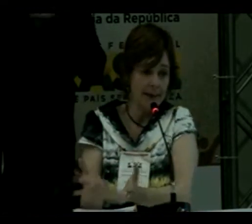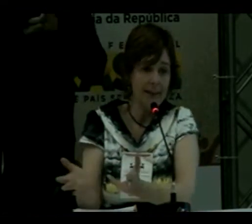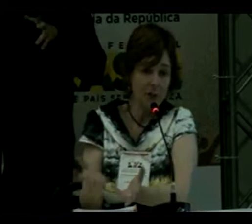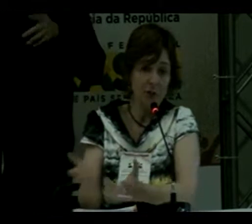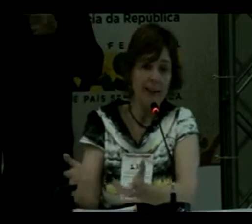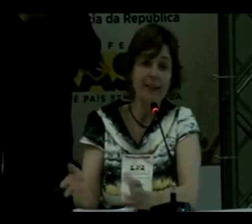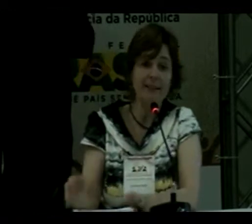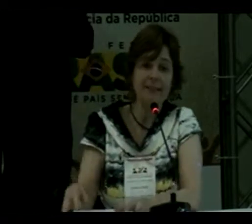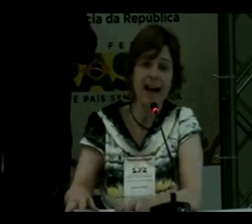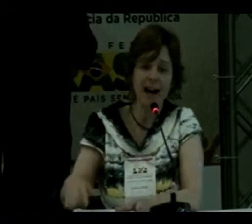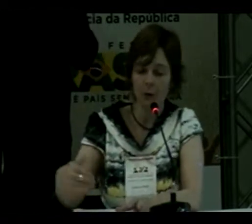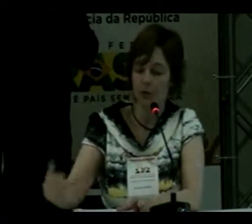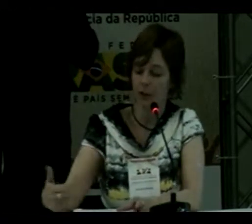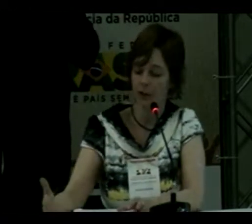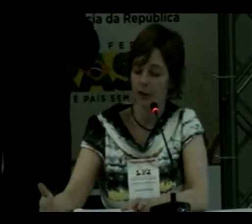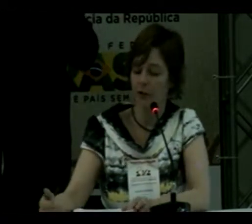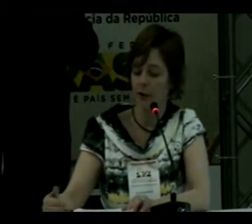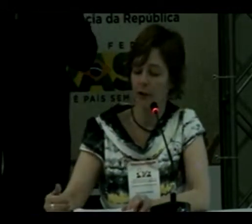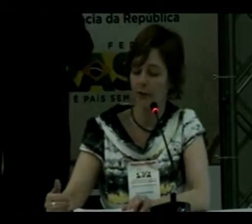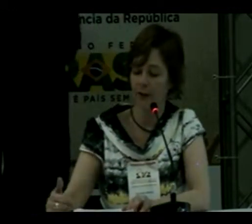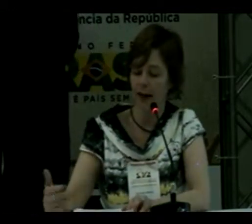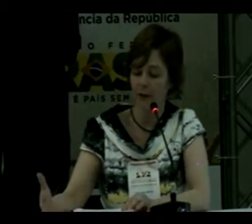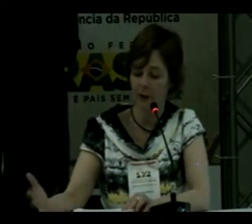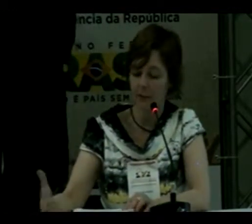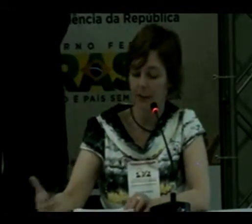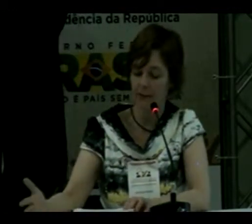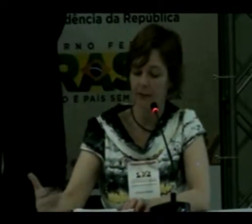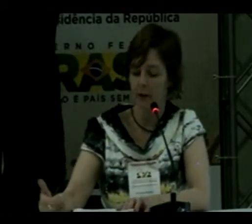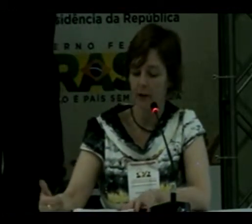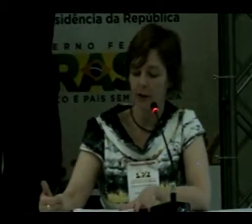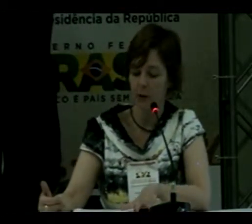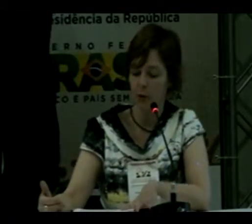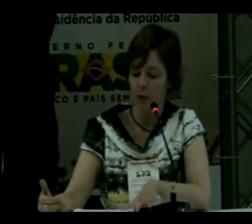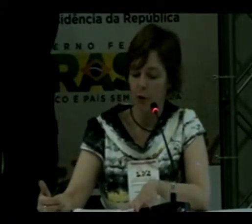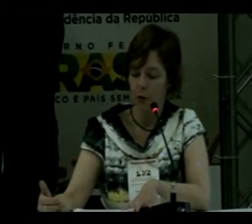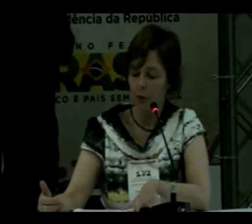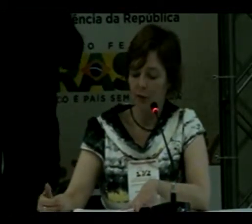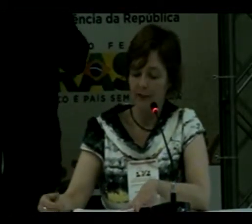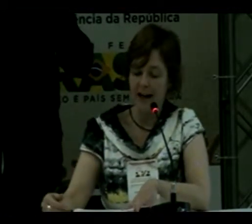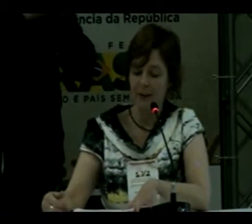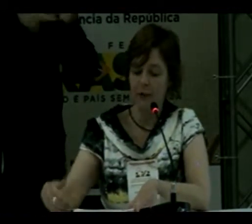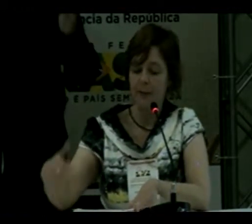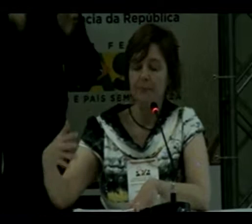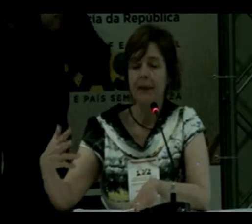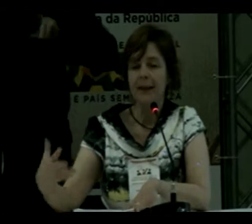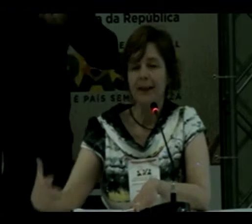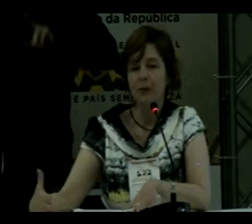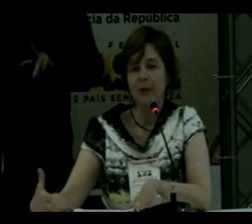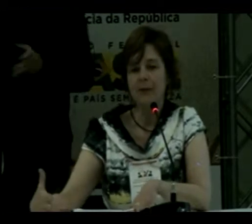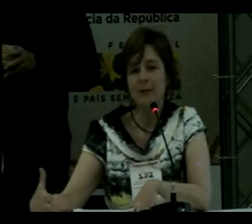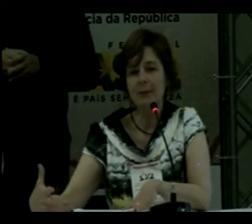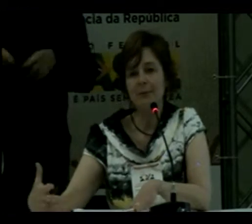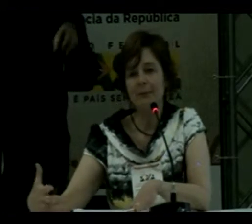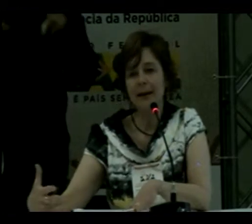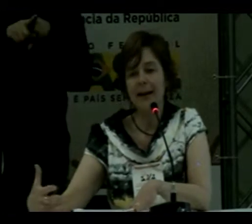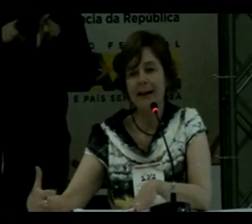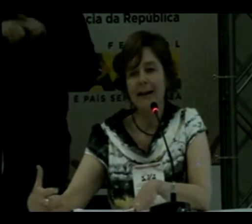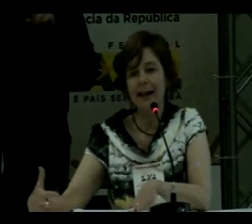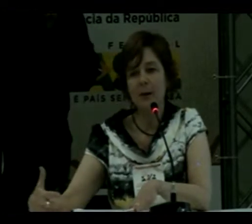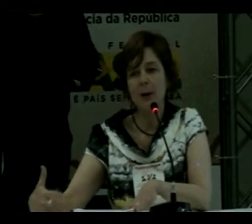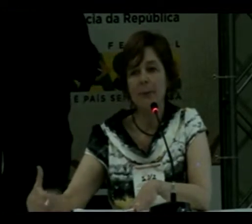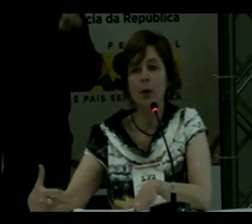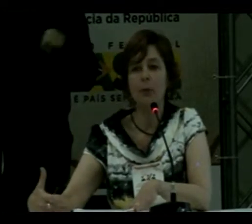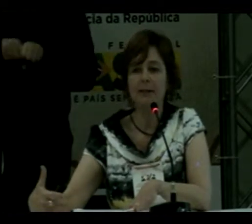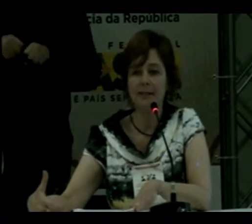saiba diferenciar os sentidos e os significados das palavras que estão sendo utilizados. Que o sistema